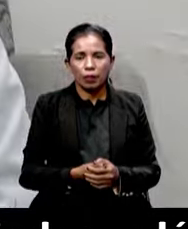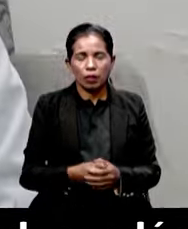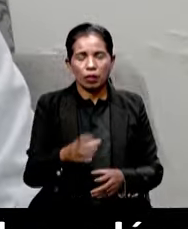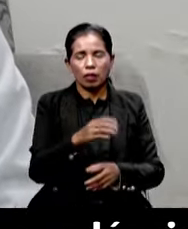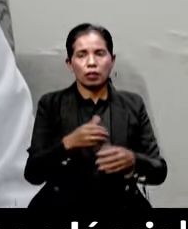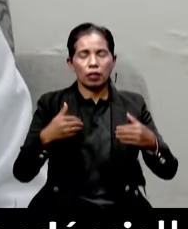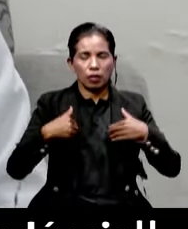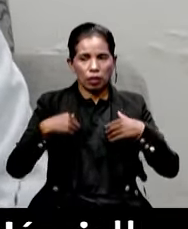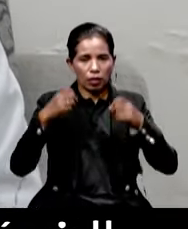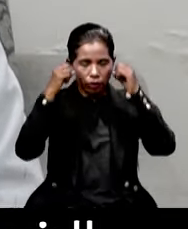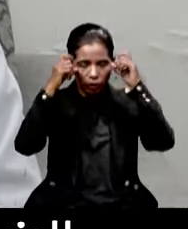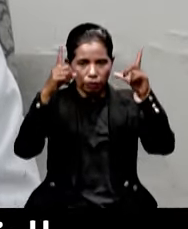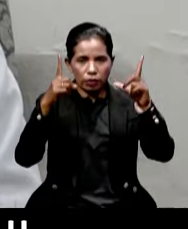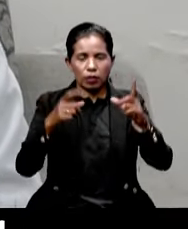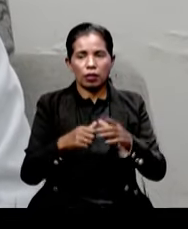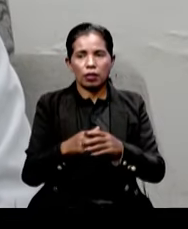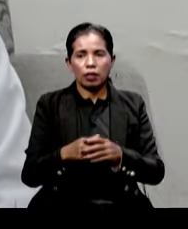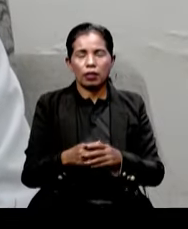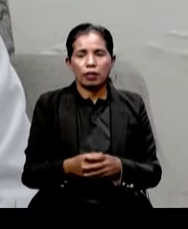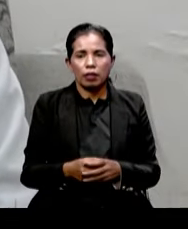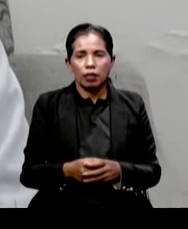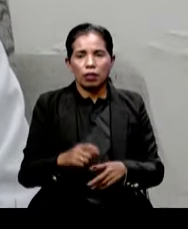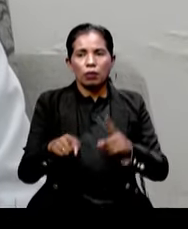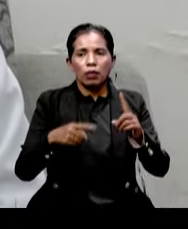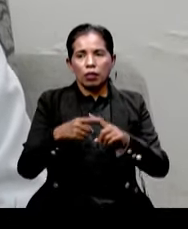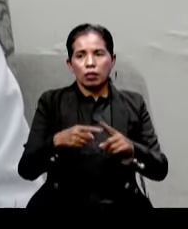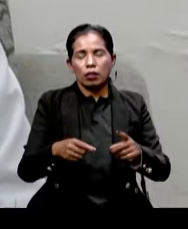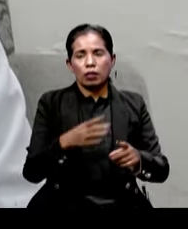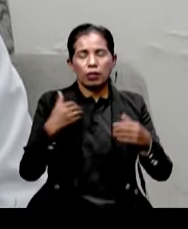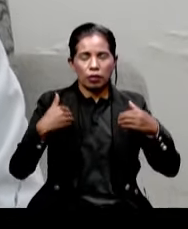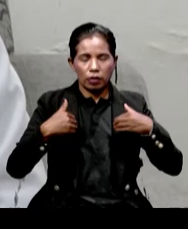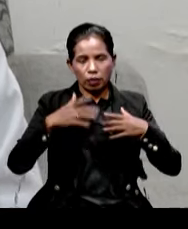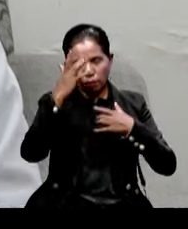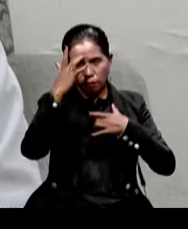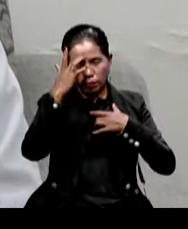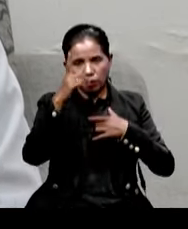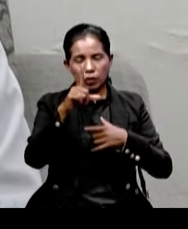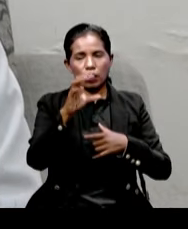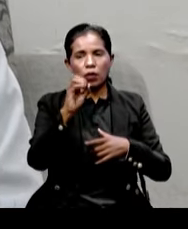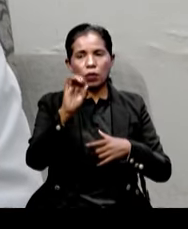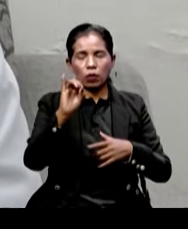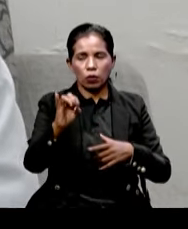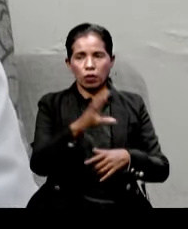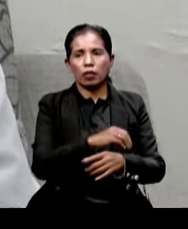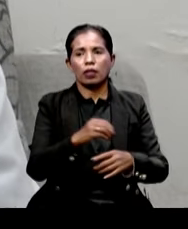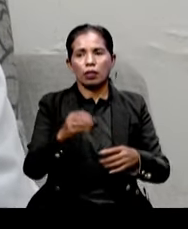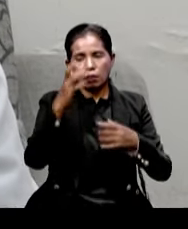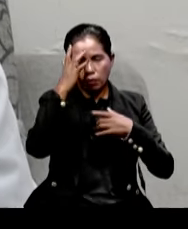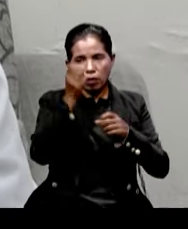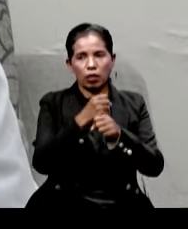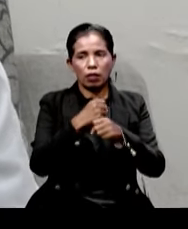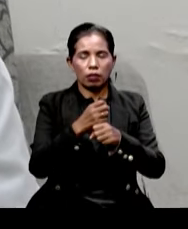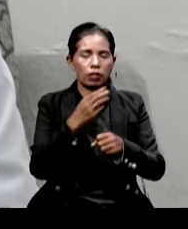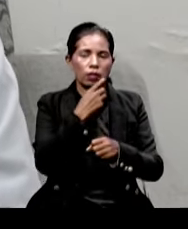manera de repente ho manera de repente banhera ni mosu ni ho sintomas oyoin sintomas ne bema kira halo itene